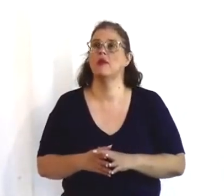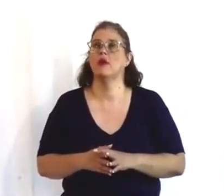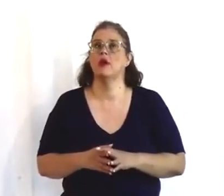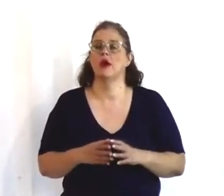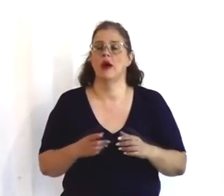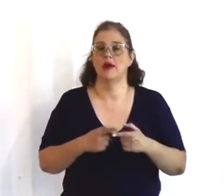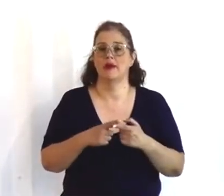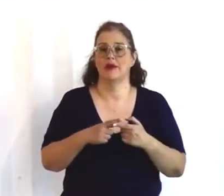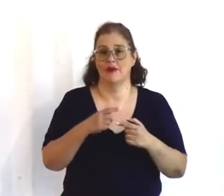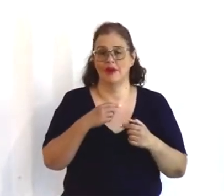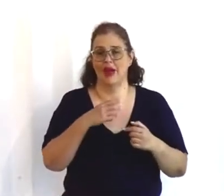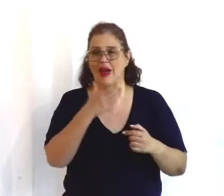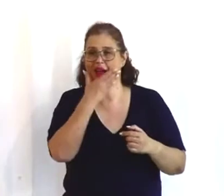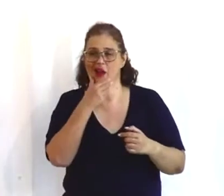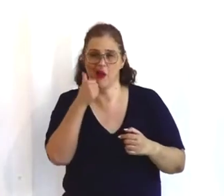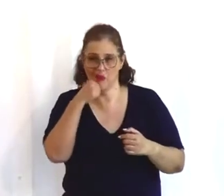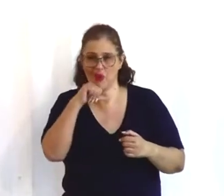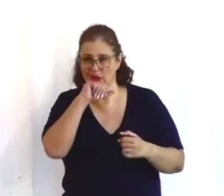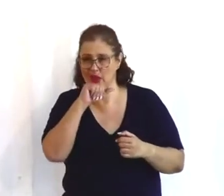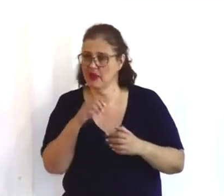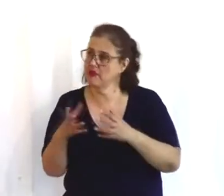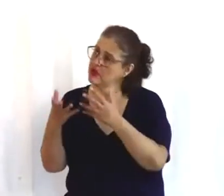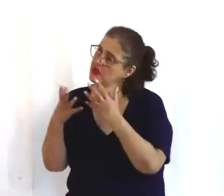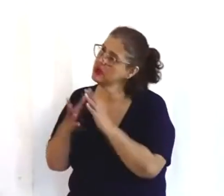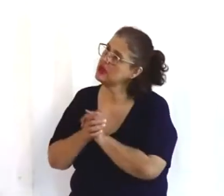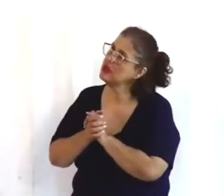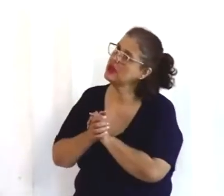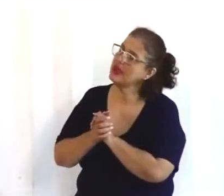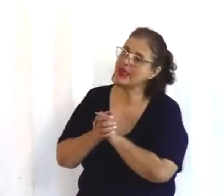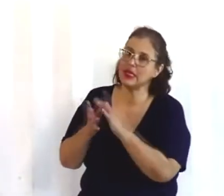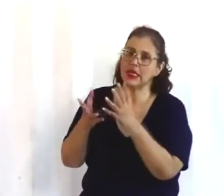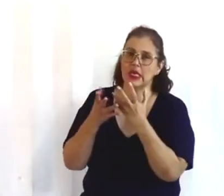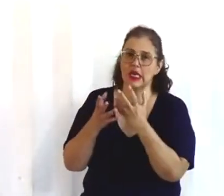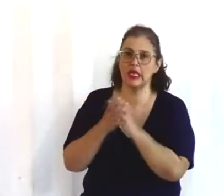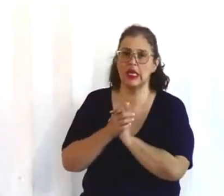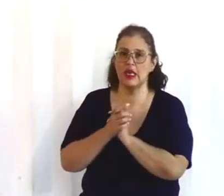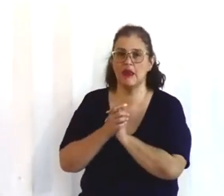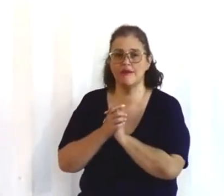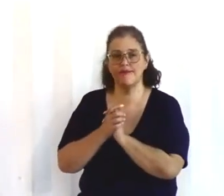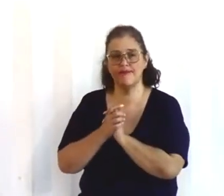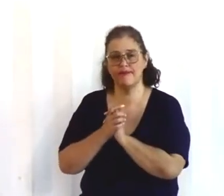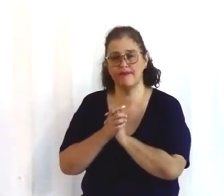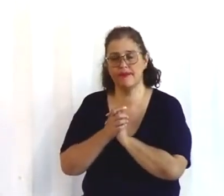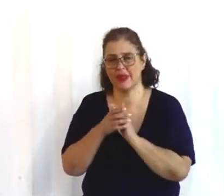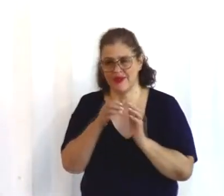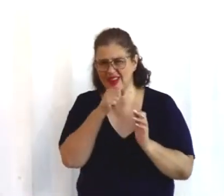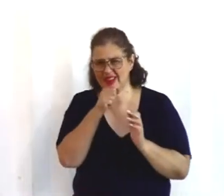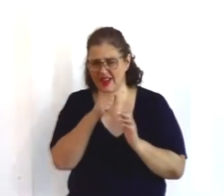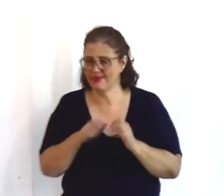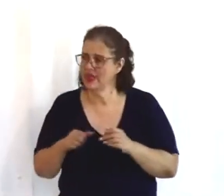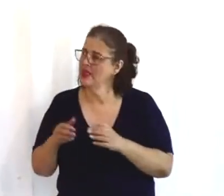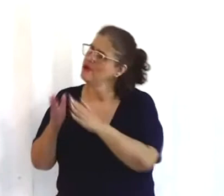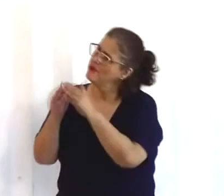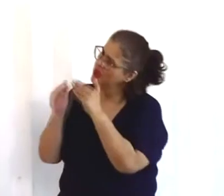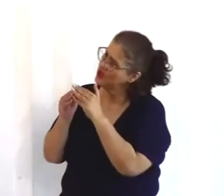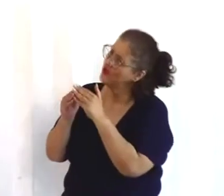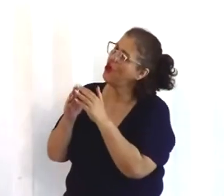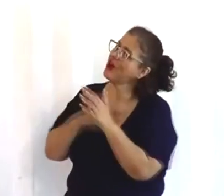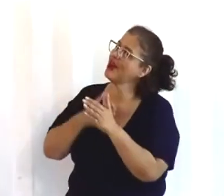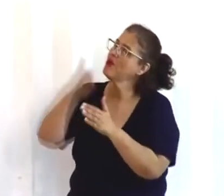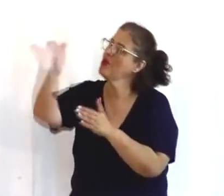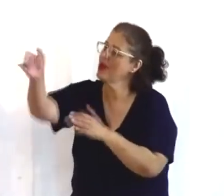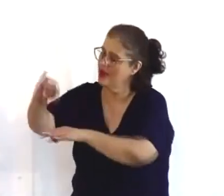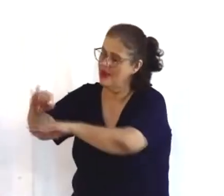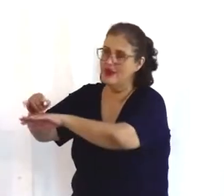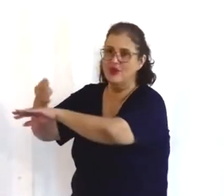aquela senhora para Jerusalém. E a viagem foi tranquila, mas era a primeira vez que aquela anciã estava entrando num avião. A primeira viagem foi tranquila, mas